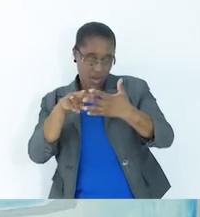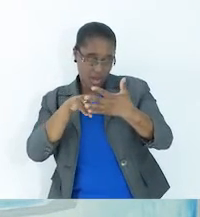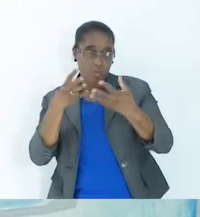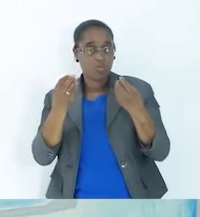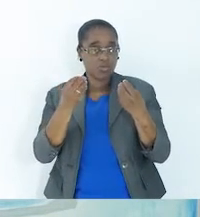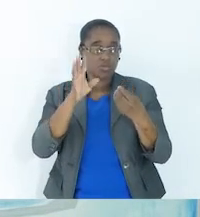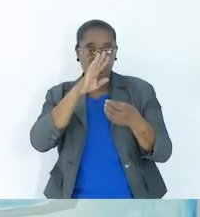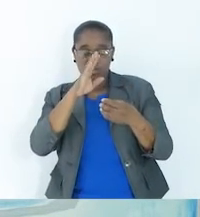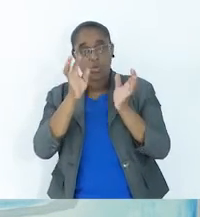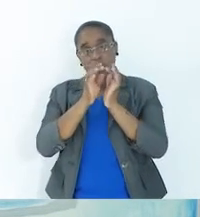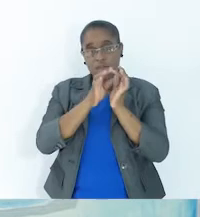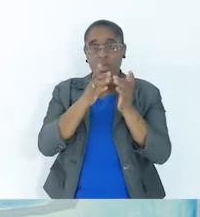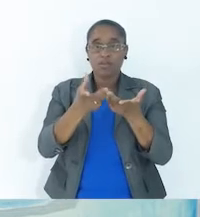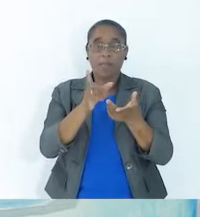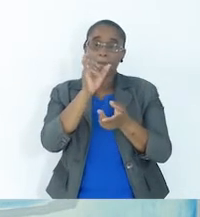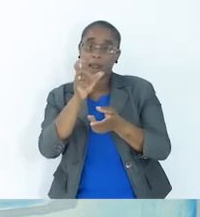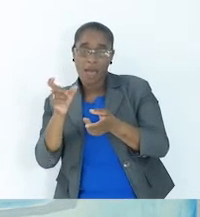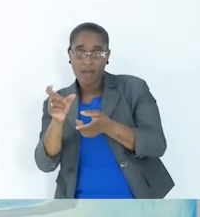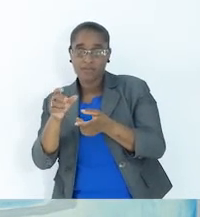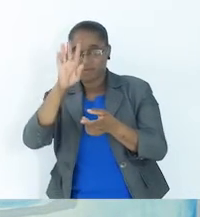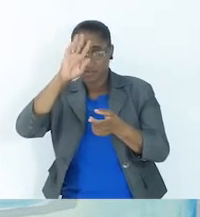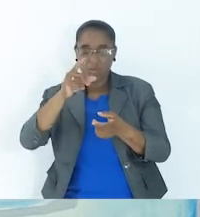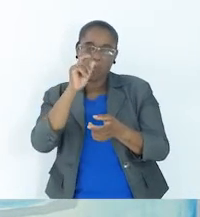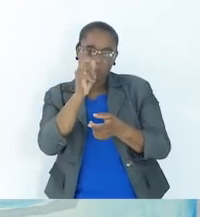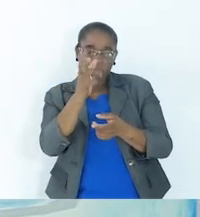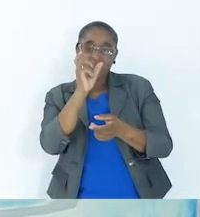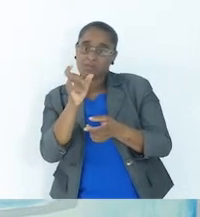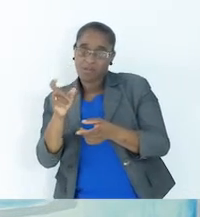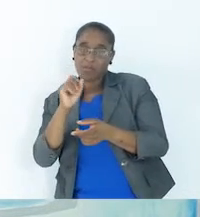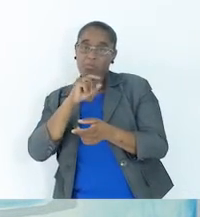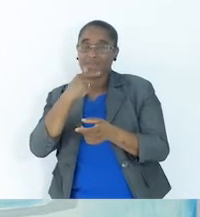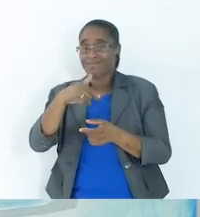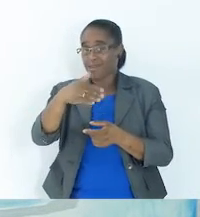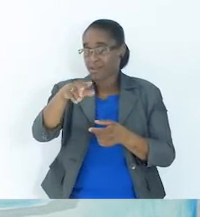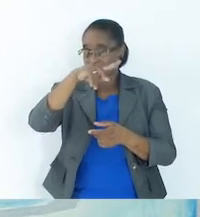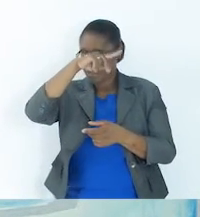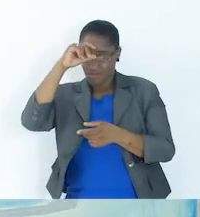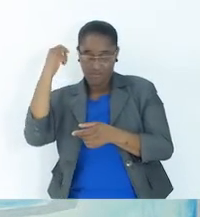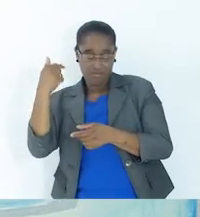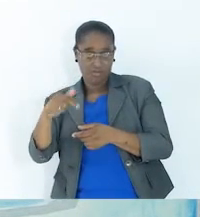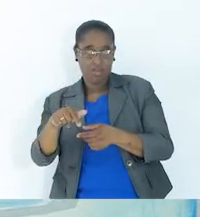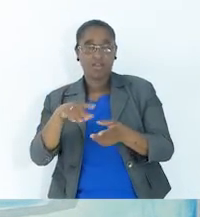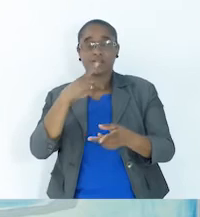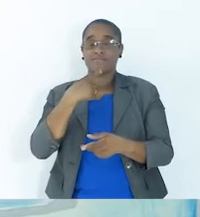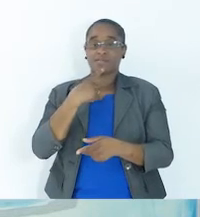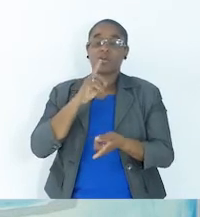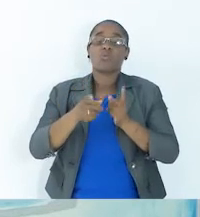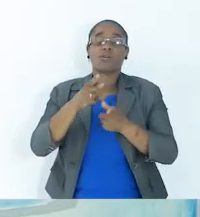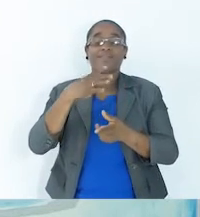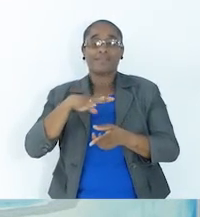em contato com o vocabulário, se não souber o domínio do vocabulário, pode ter alguma dificuldade em compreender o que ele quis